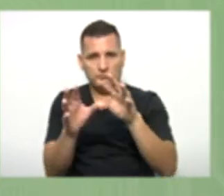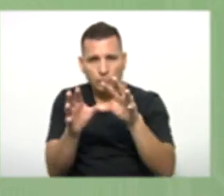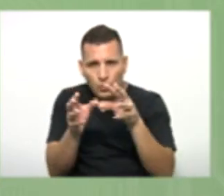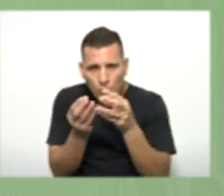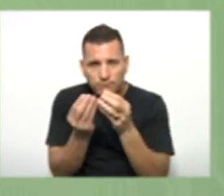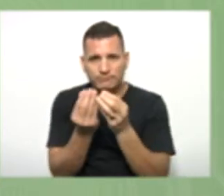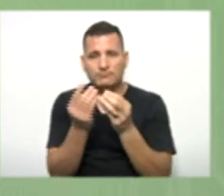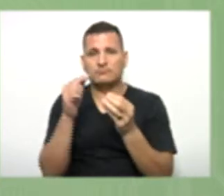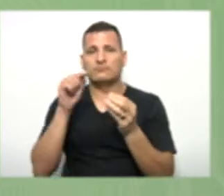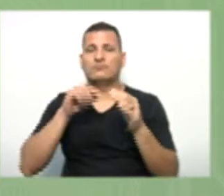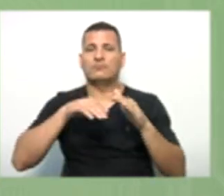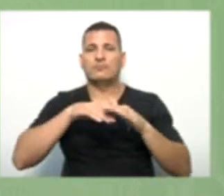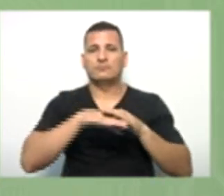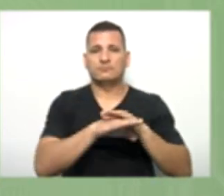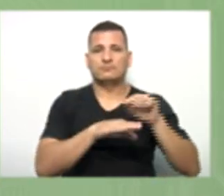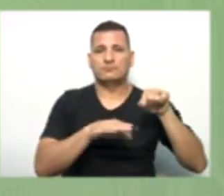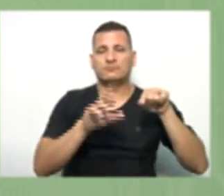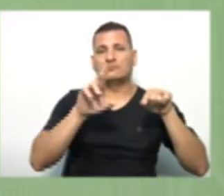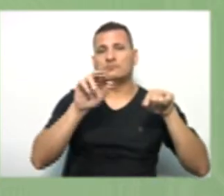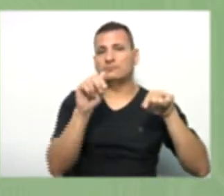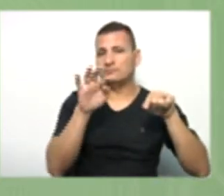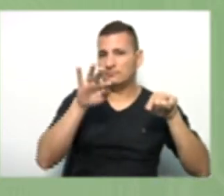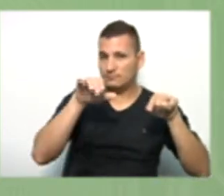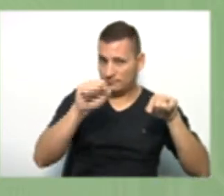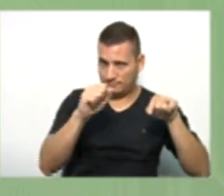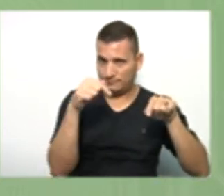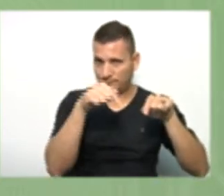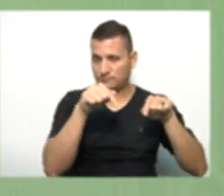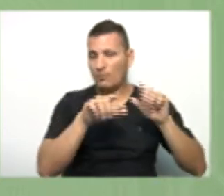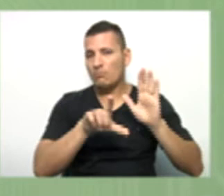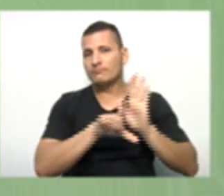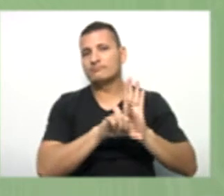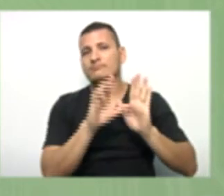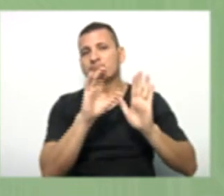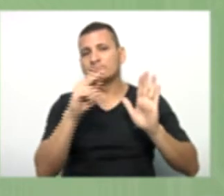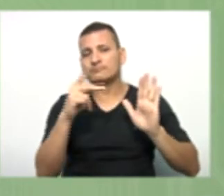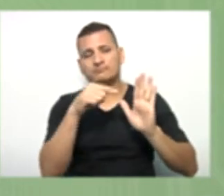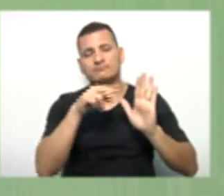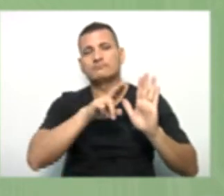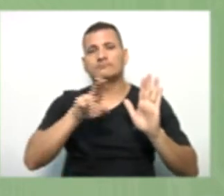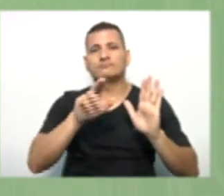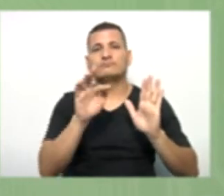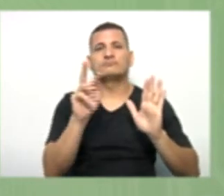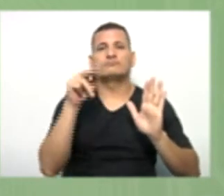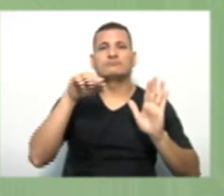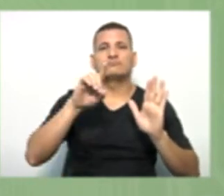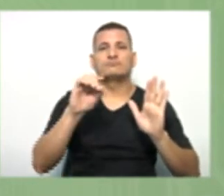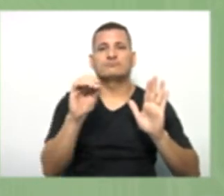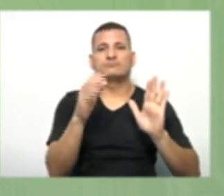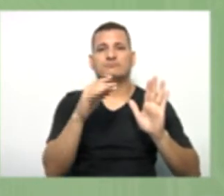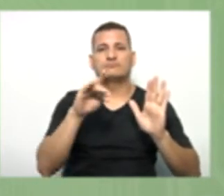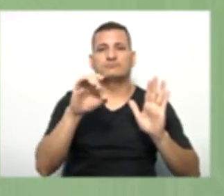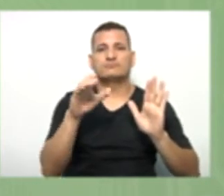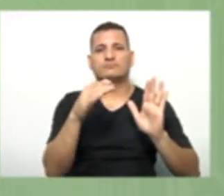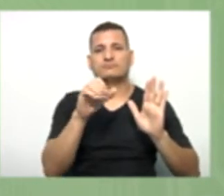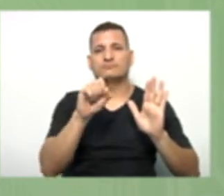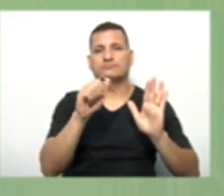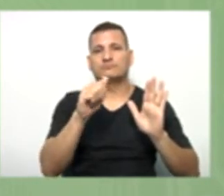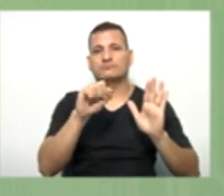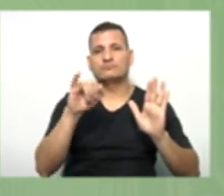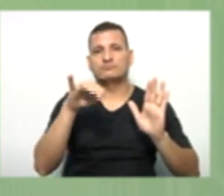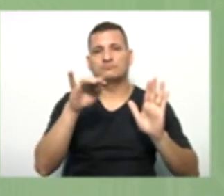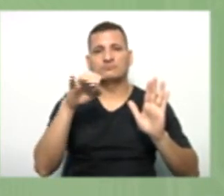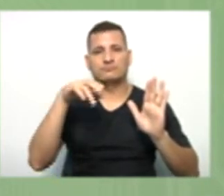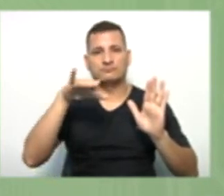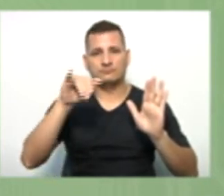para a reserva de RATS, que na lei do cooperativismo é chamado de Fundo de Assistência Técnica,